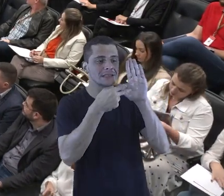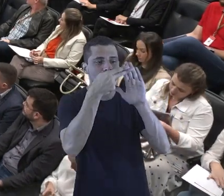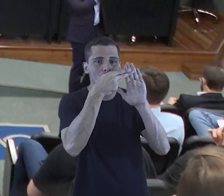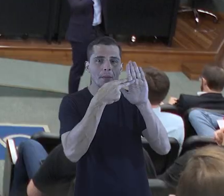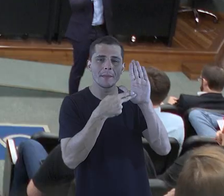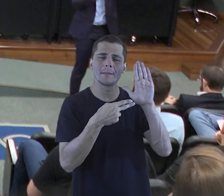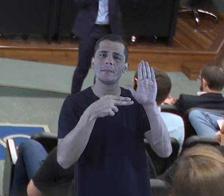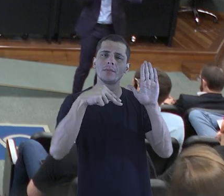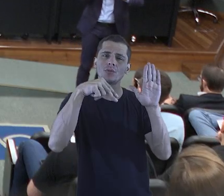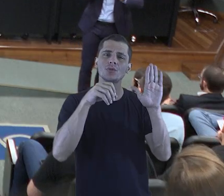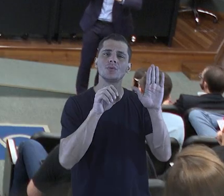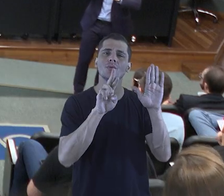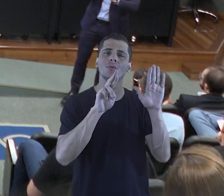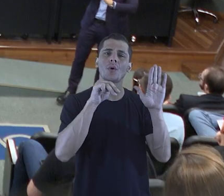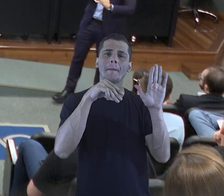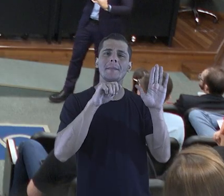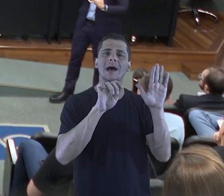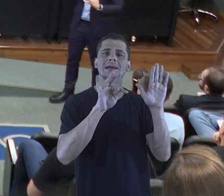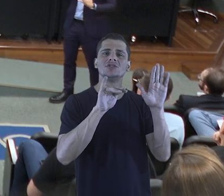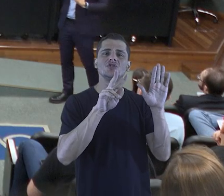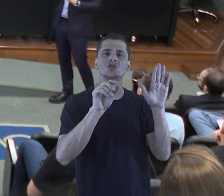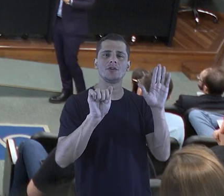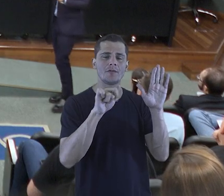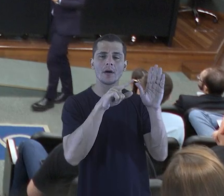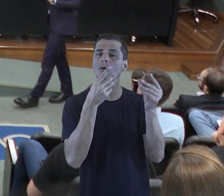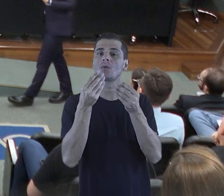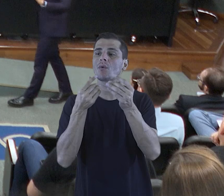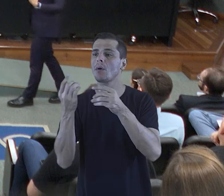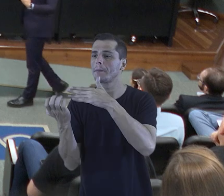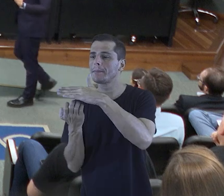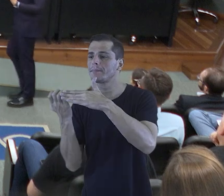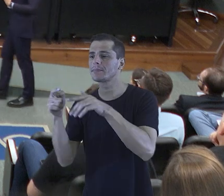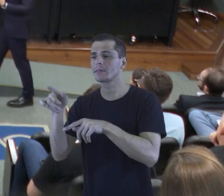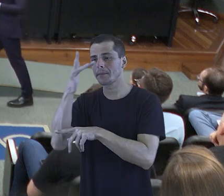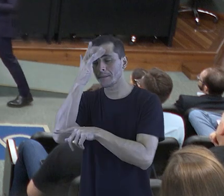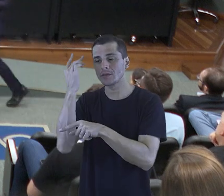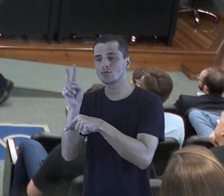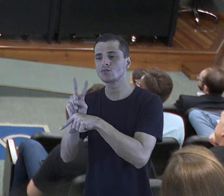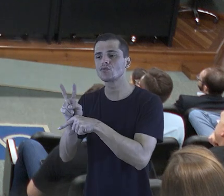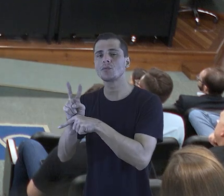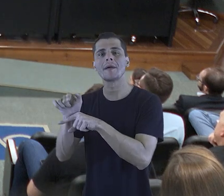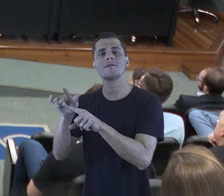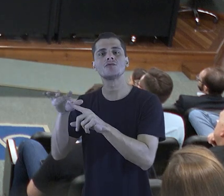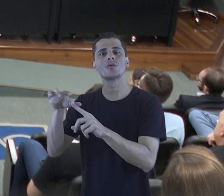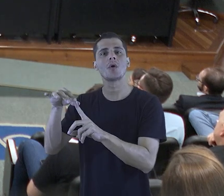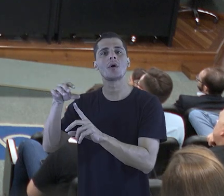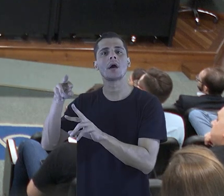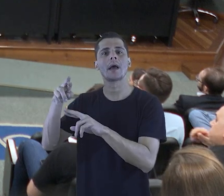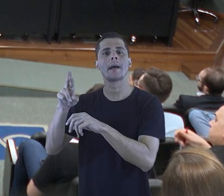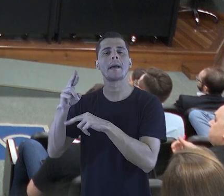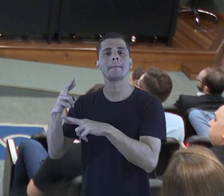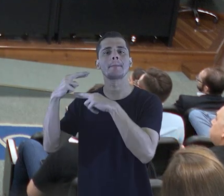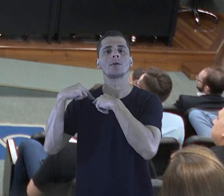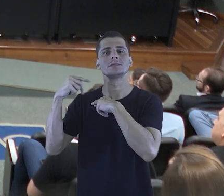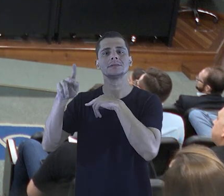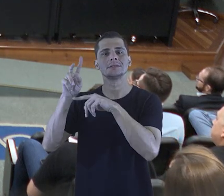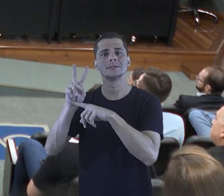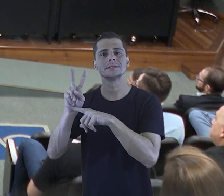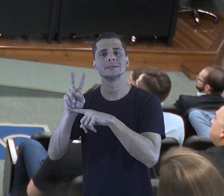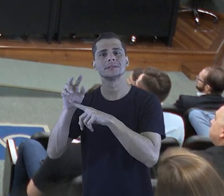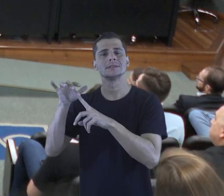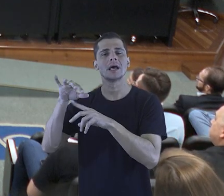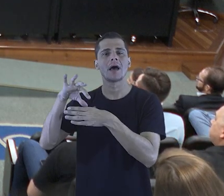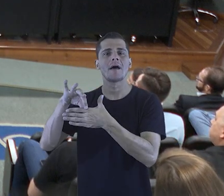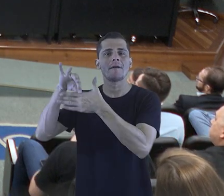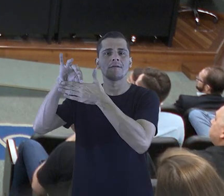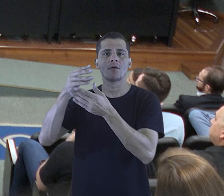pessoa falou, professor, você podia dar uma olhada aqui na nossa normativa interna de controlador, operador encarregado? Eu falei, posso?